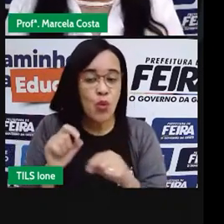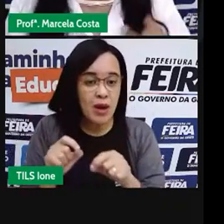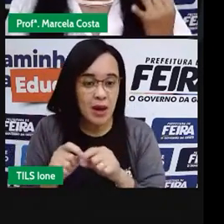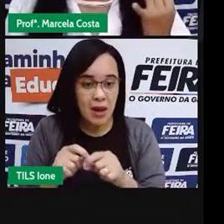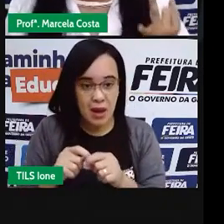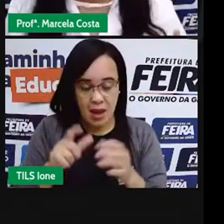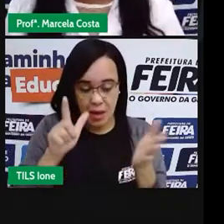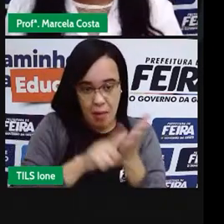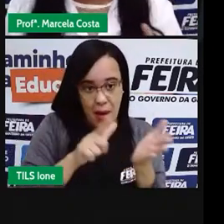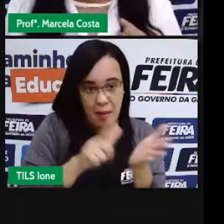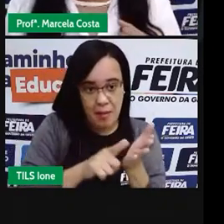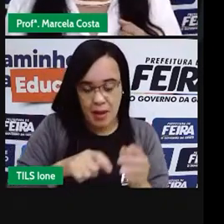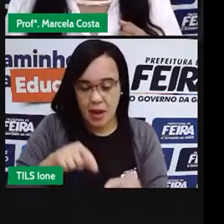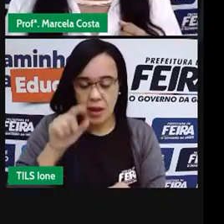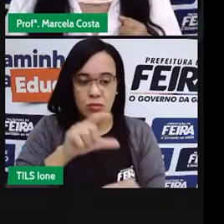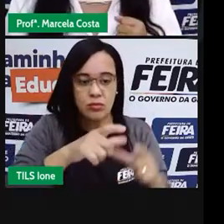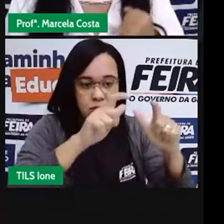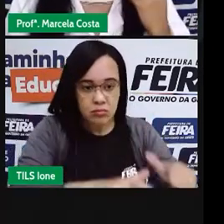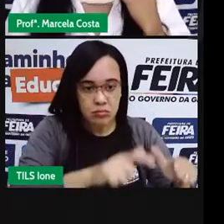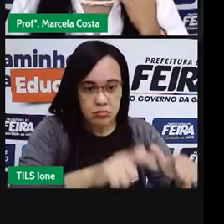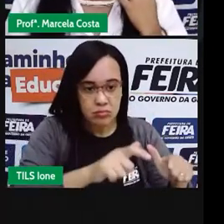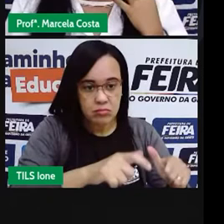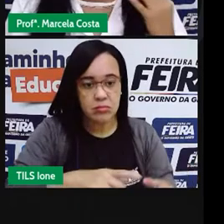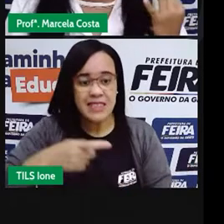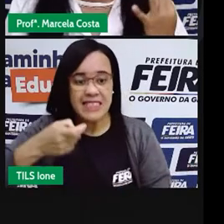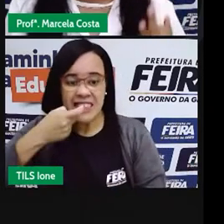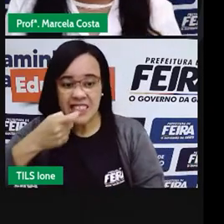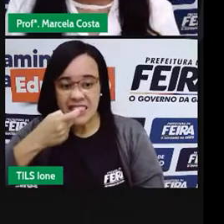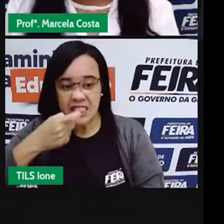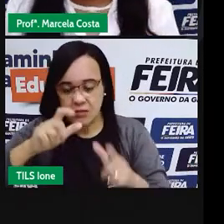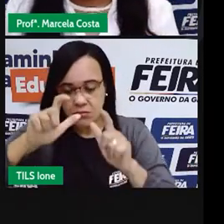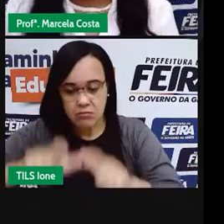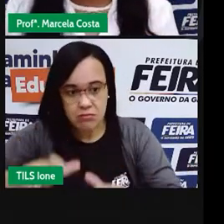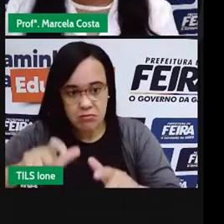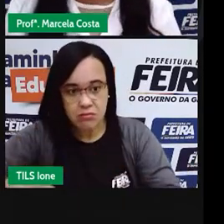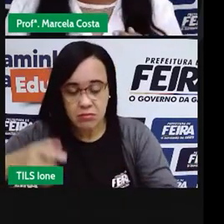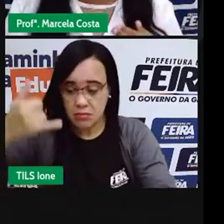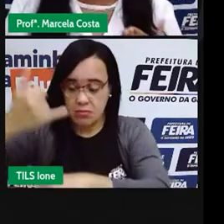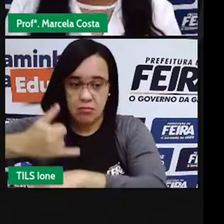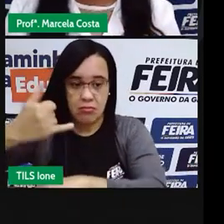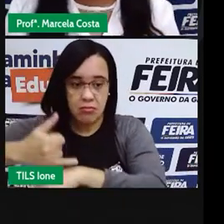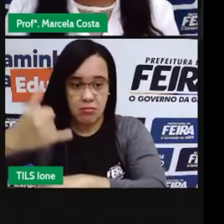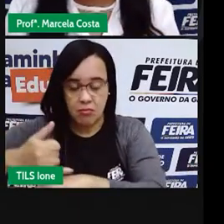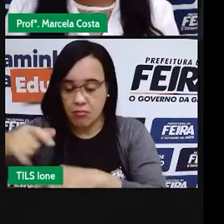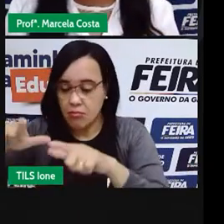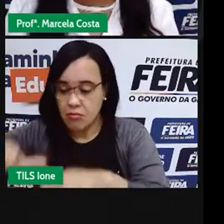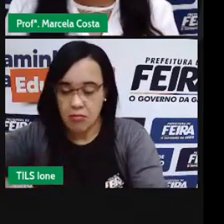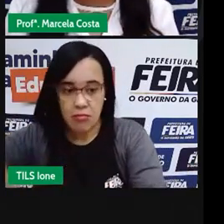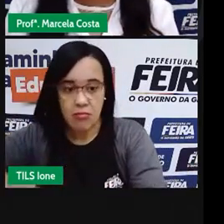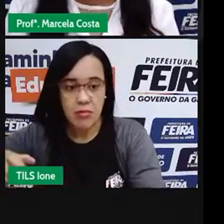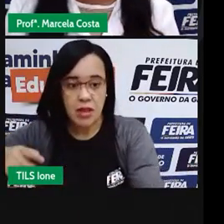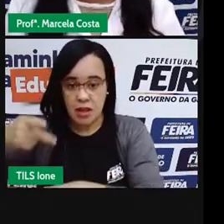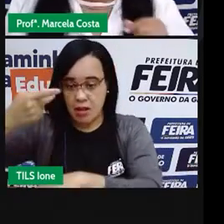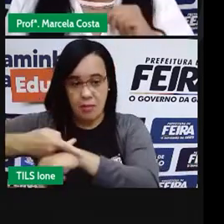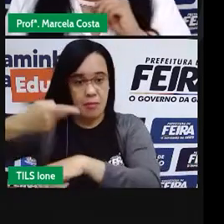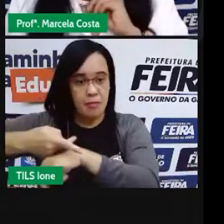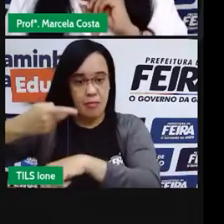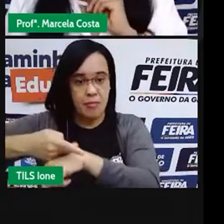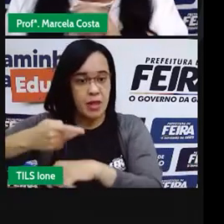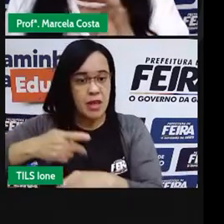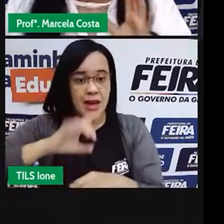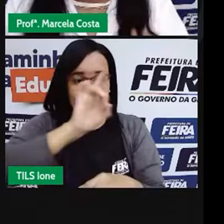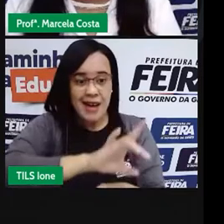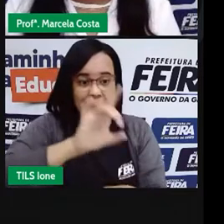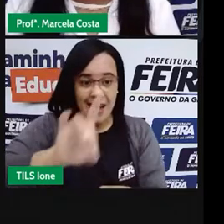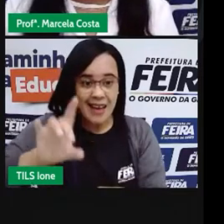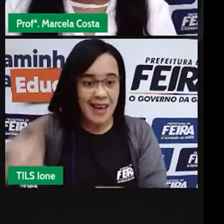papel, o plástico, o metal, o vidro, para